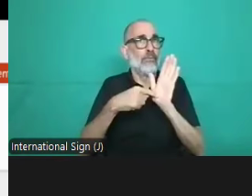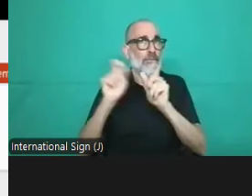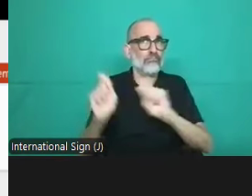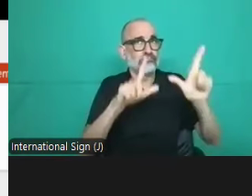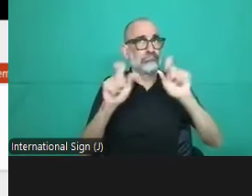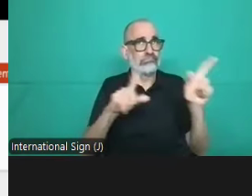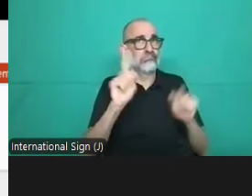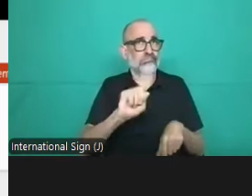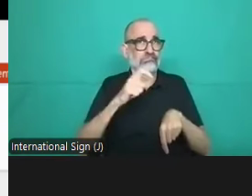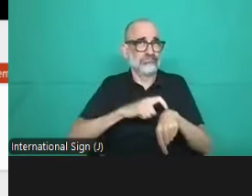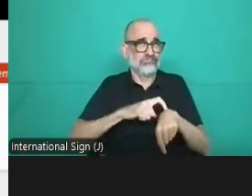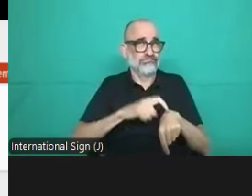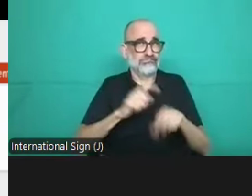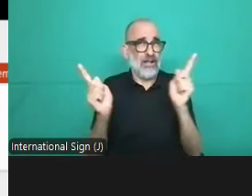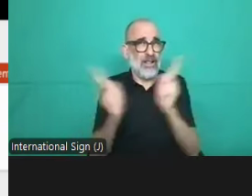Desculpa.